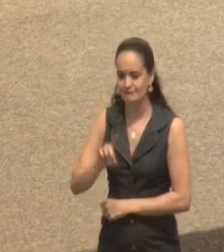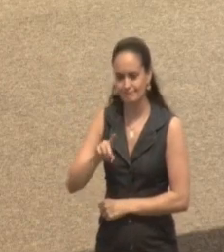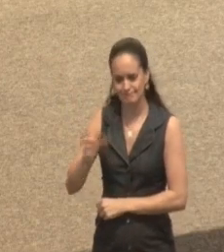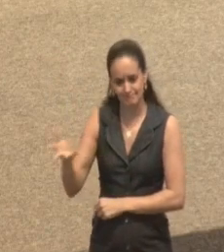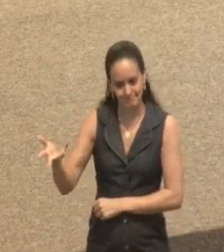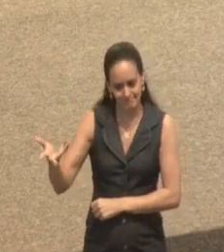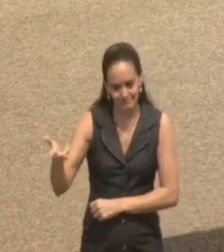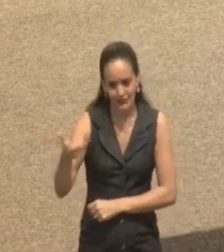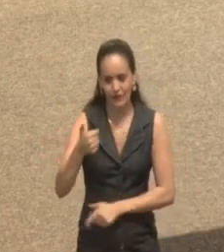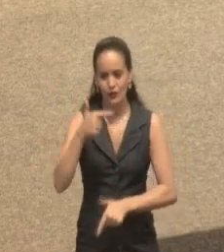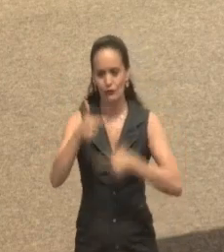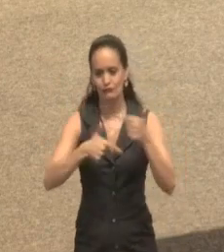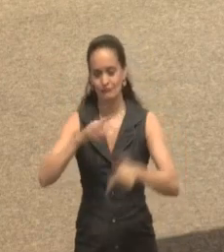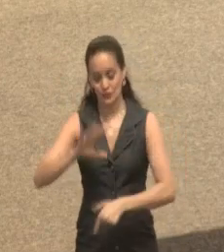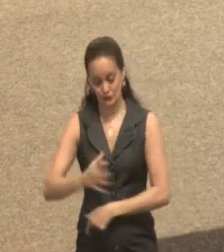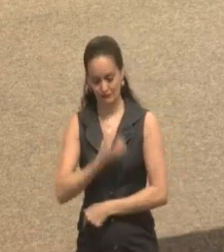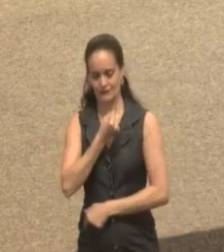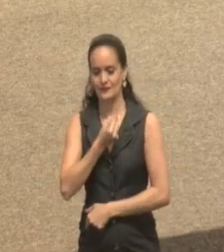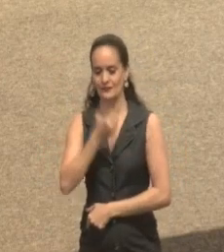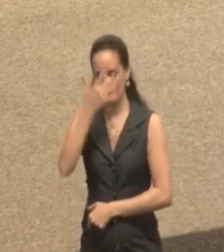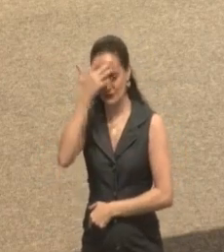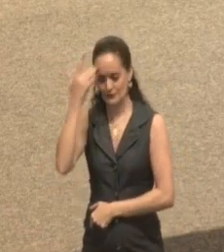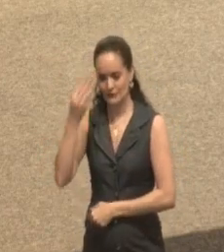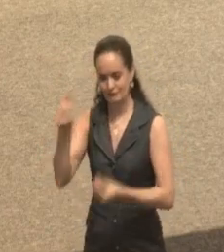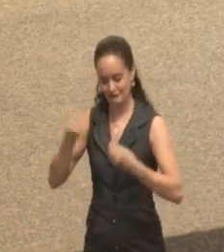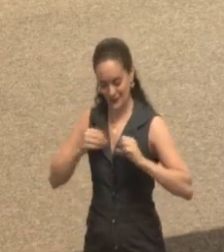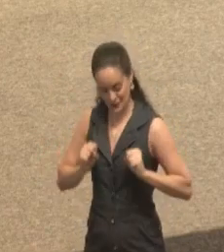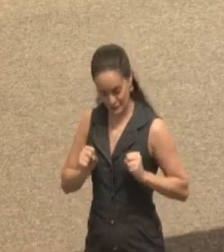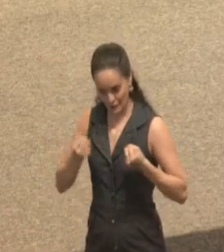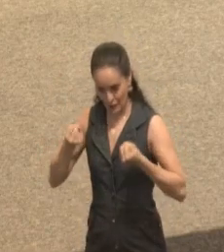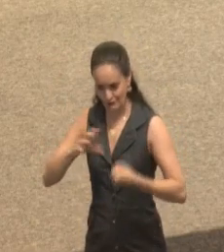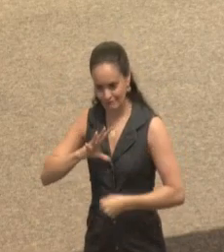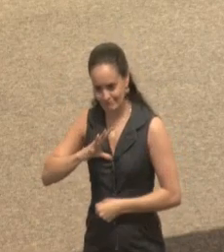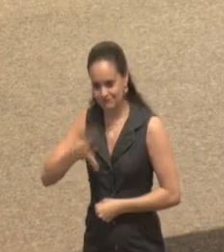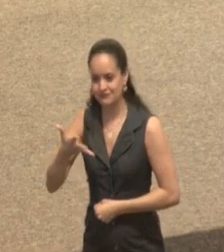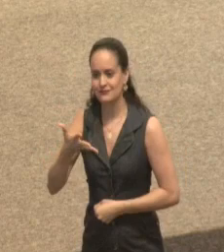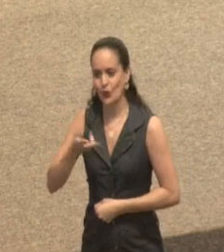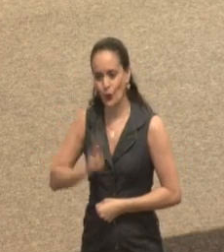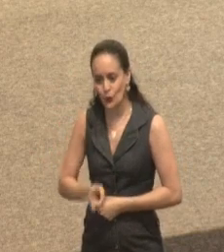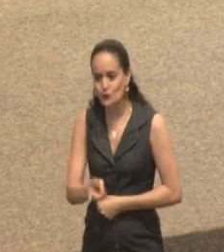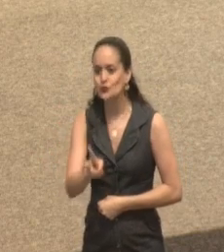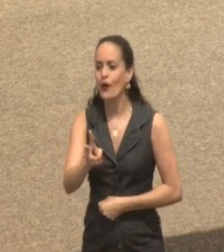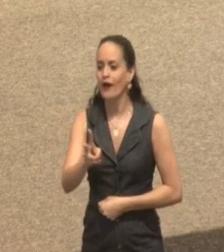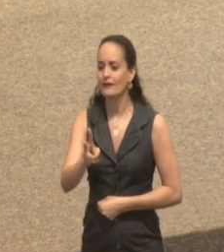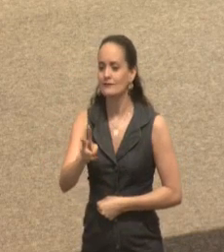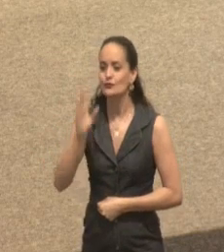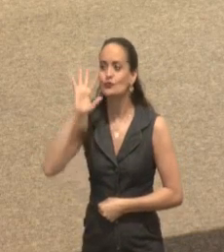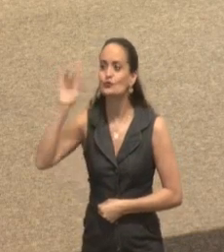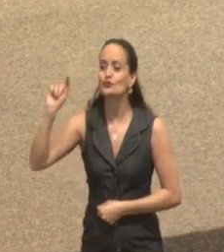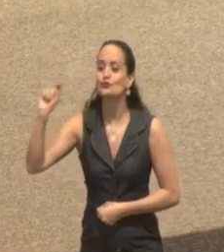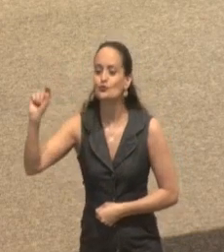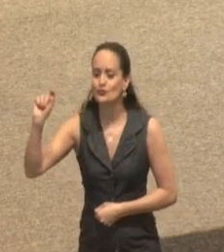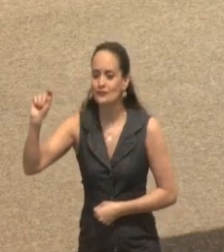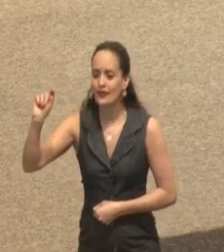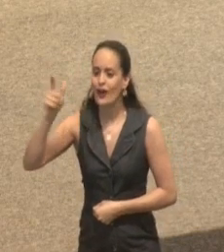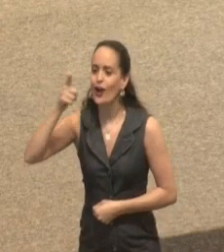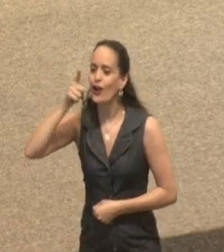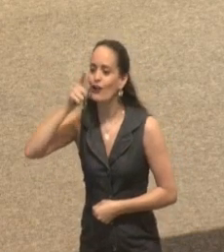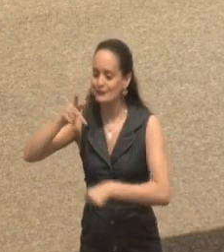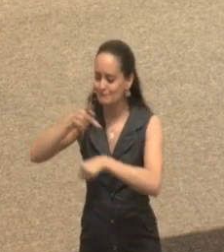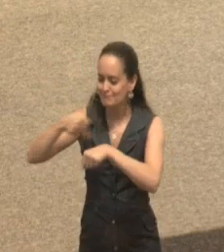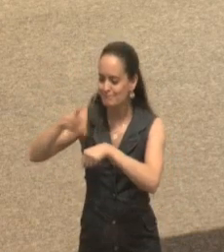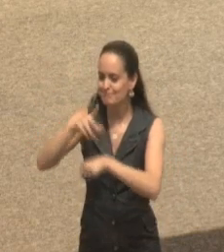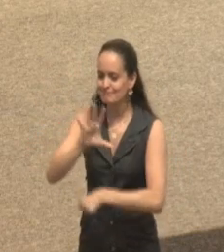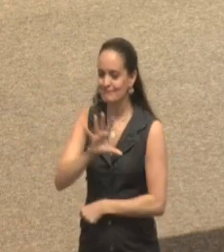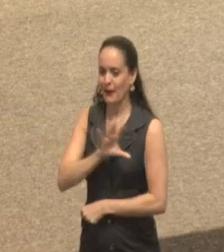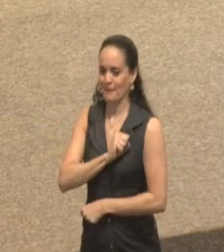colheita, e isto renova as nossas forças para prosseguirmos em busca do nosso maior sonho: conquistar a nossa